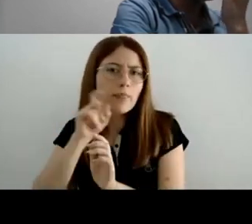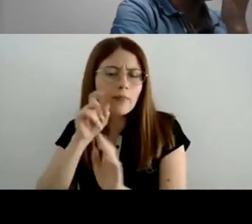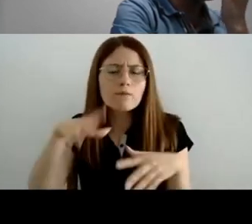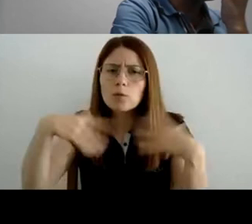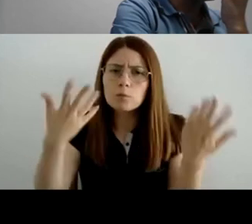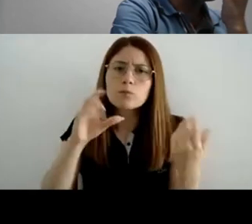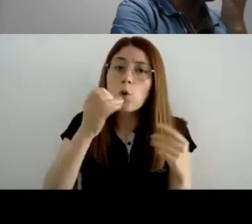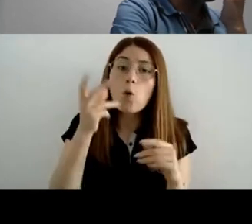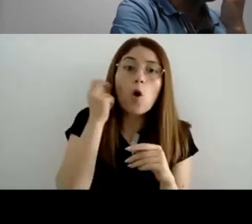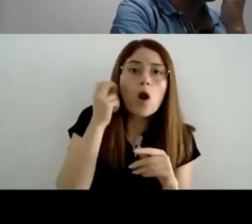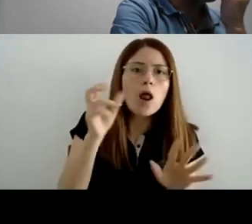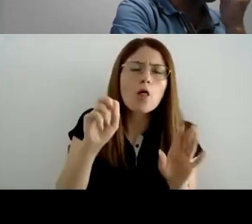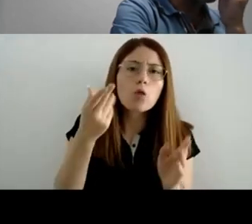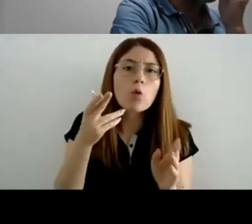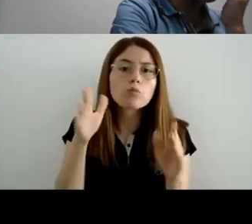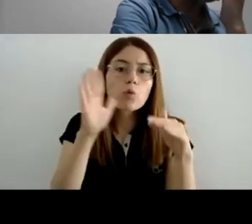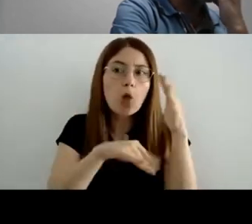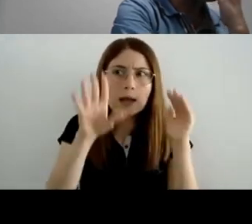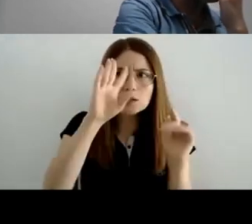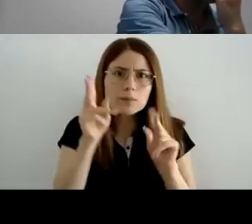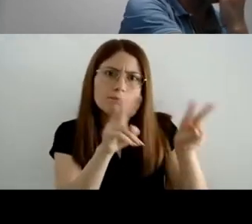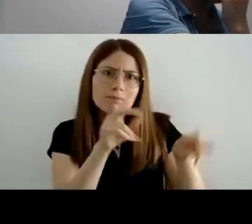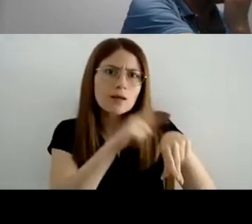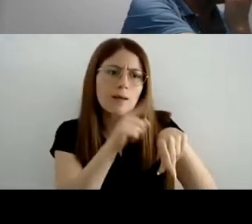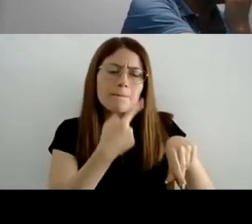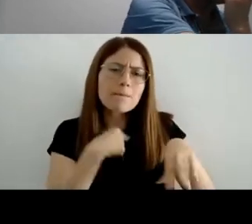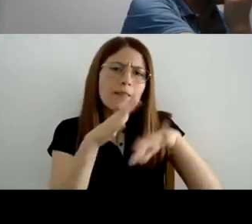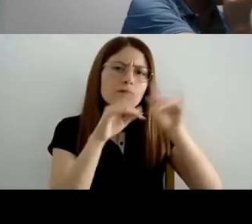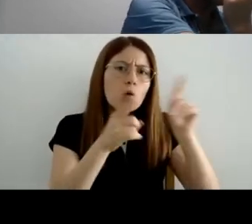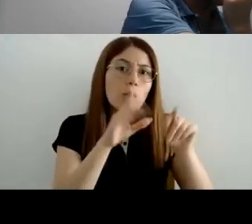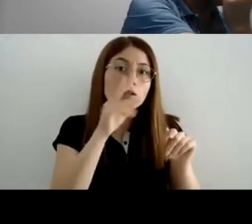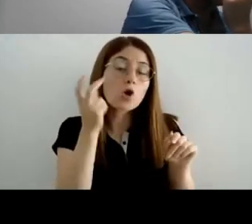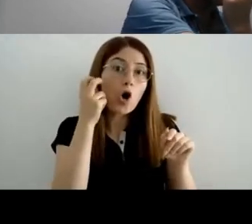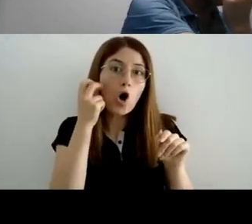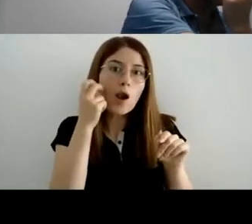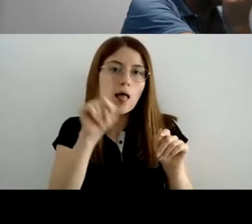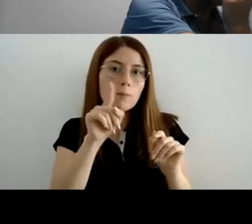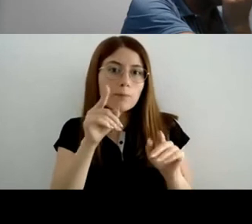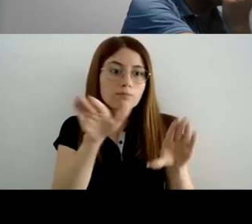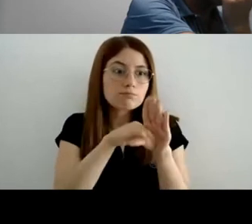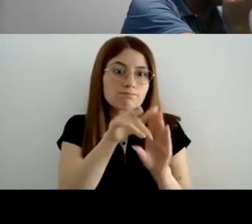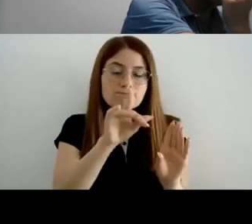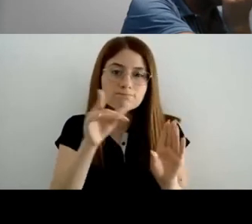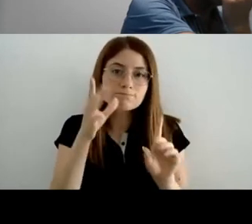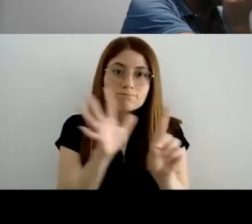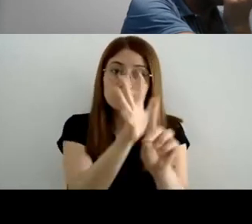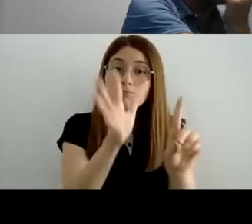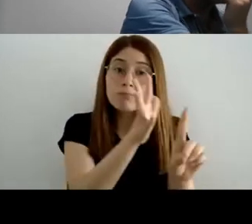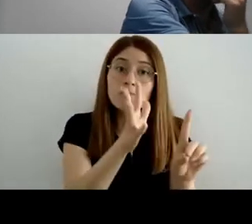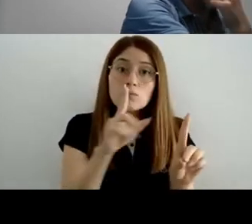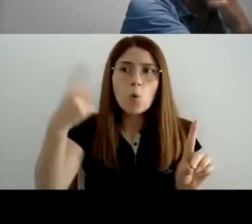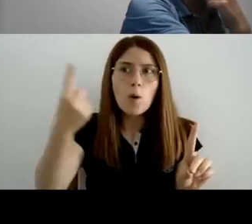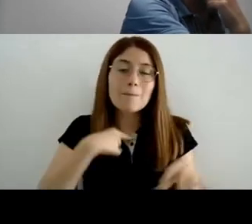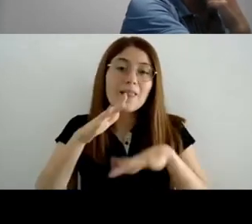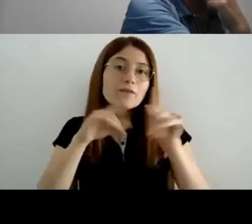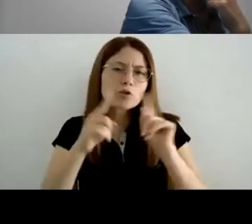Cristiano Ronaldo e os colegas sabiam claramente o que é que tinham que fazer no momento, quando o Cristiano estava tão envolvido ativamente na primeira fase de pressão, o que é que os outros tinham que fazer